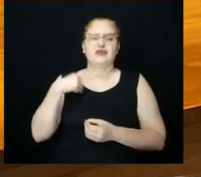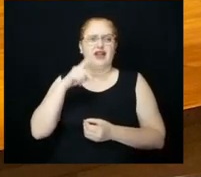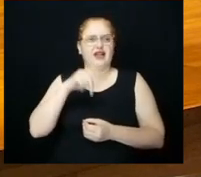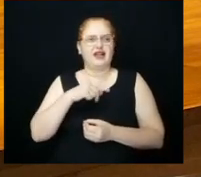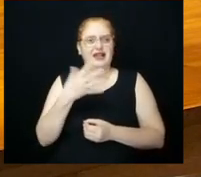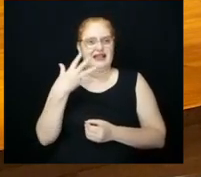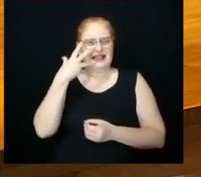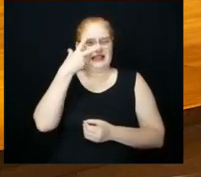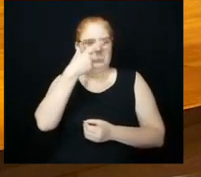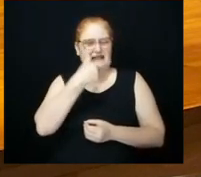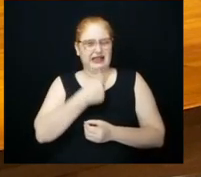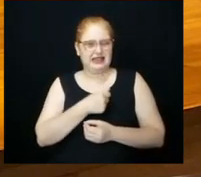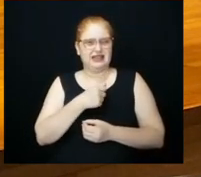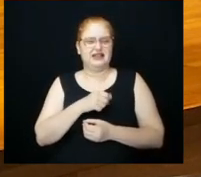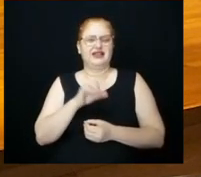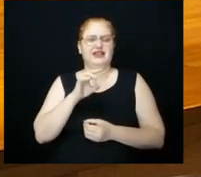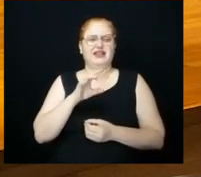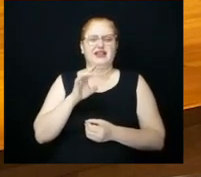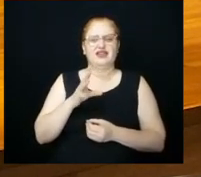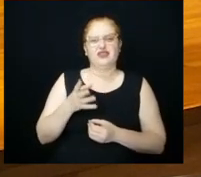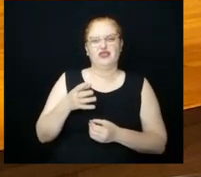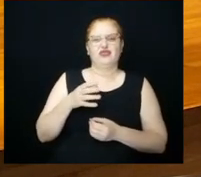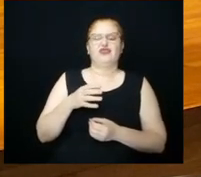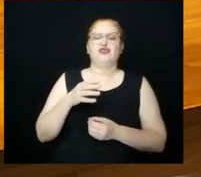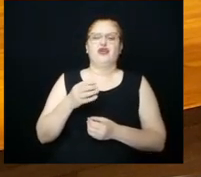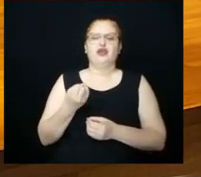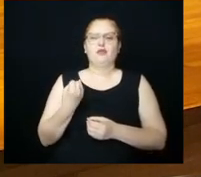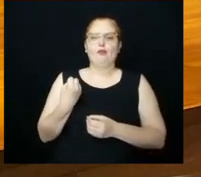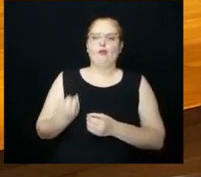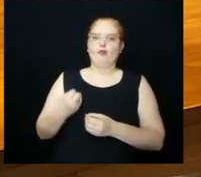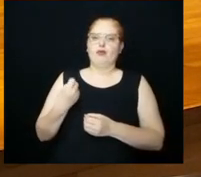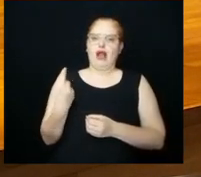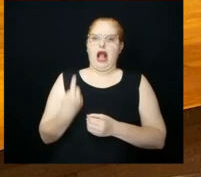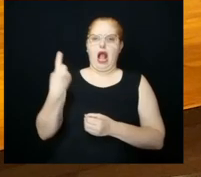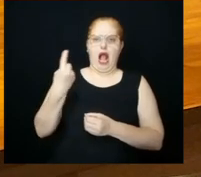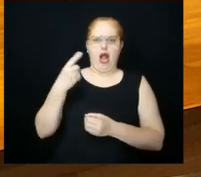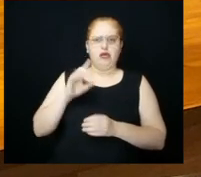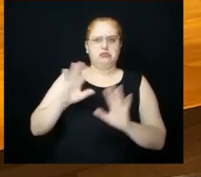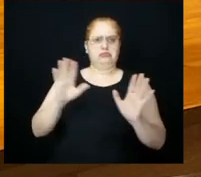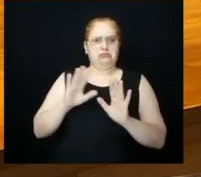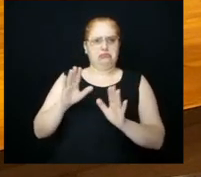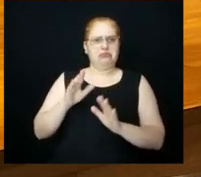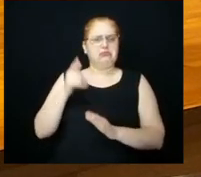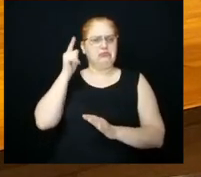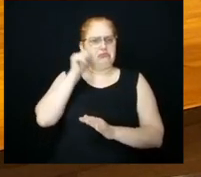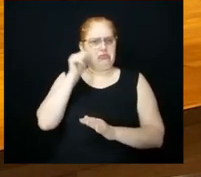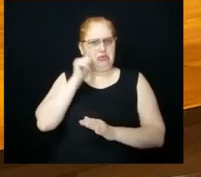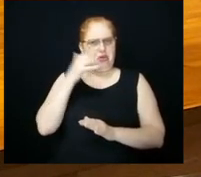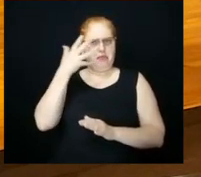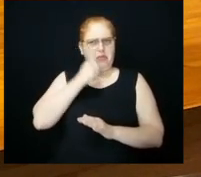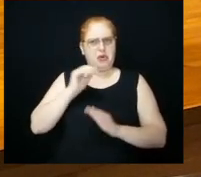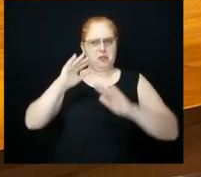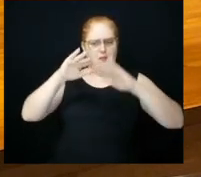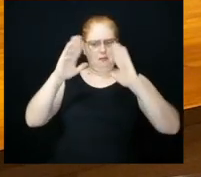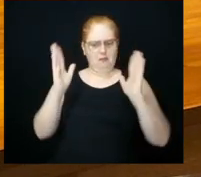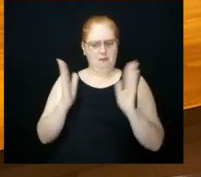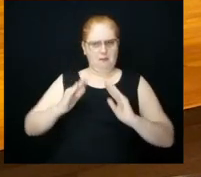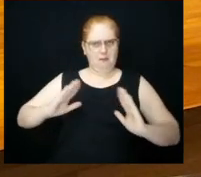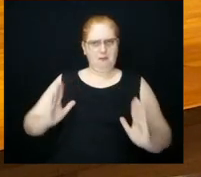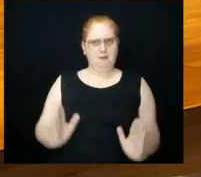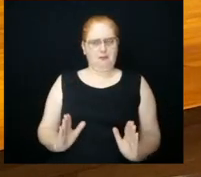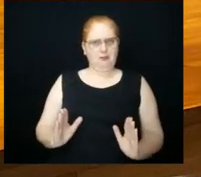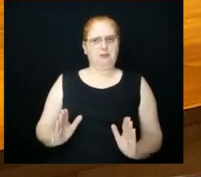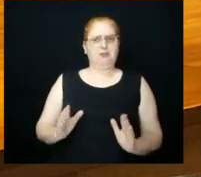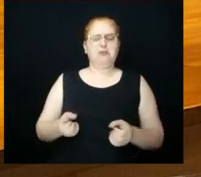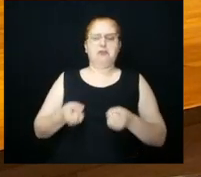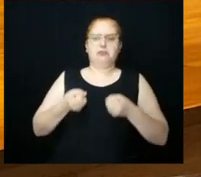era mais um longo amontoado de braços e pernas compridos, mas uma mulher grande, firme, cheia de curvas, exultante com